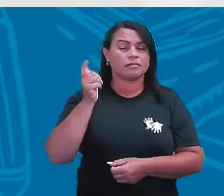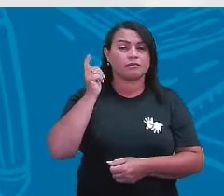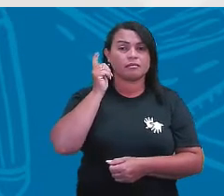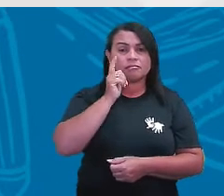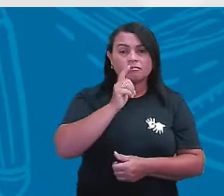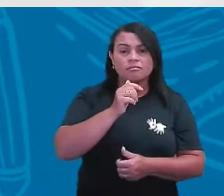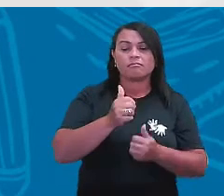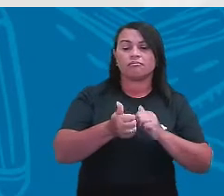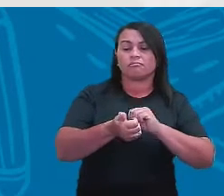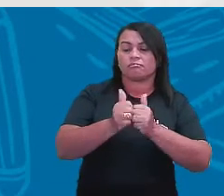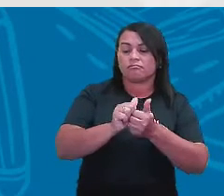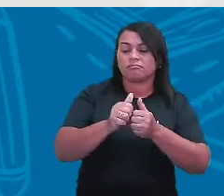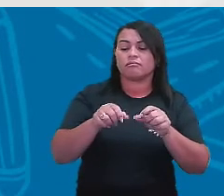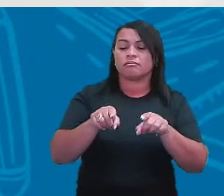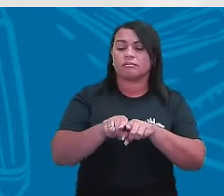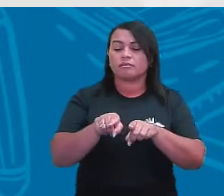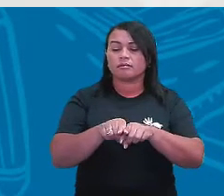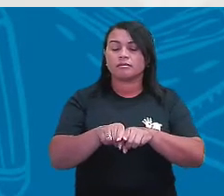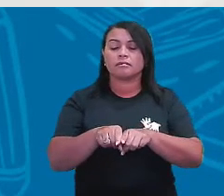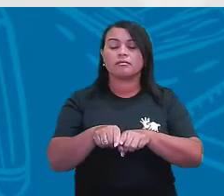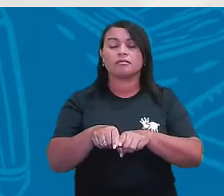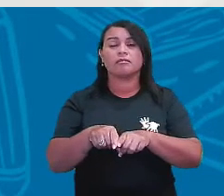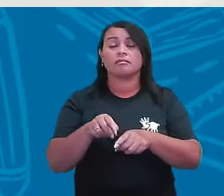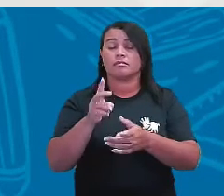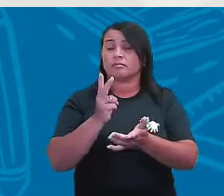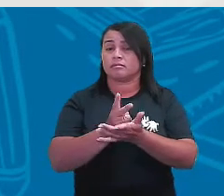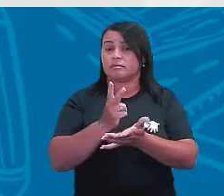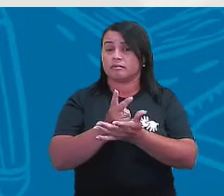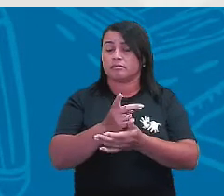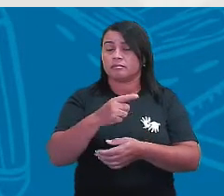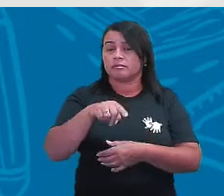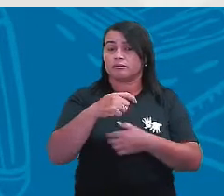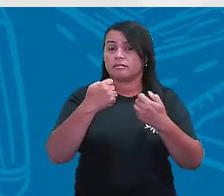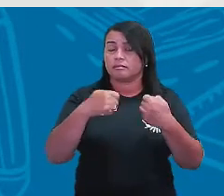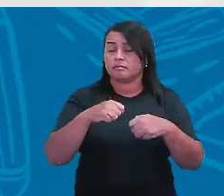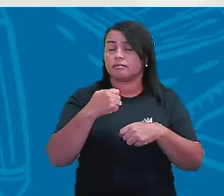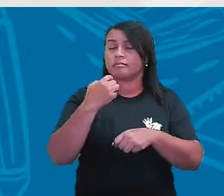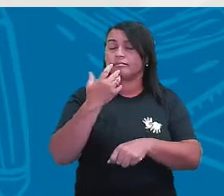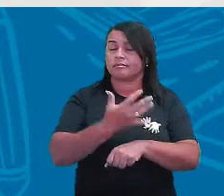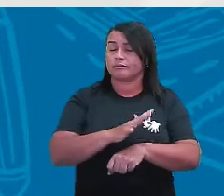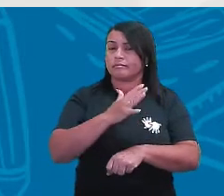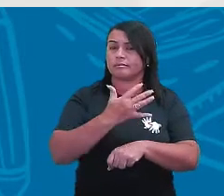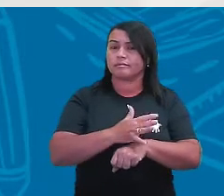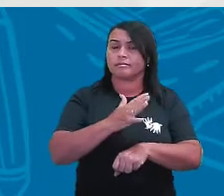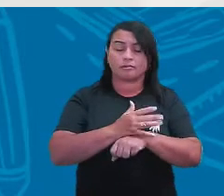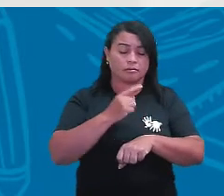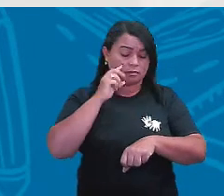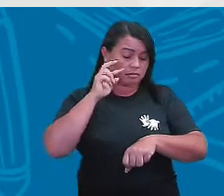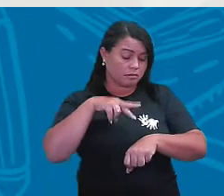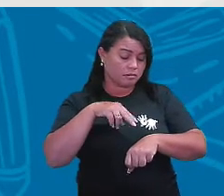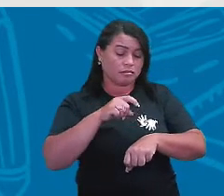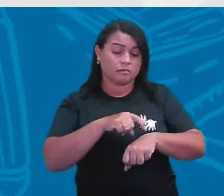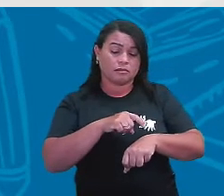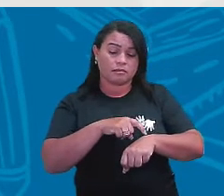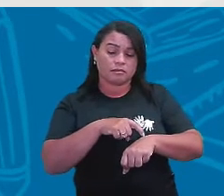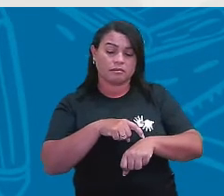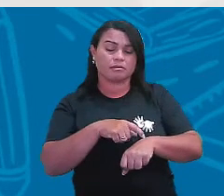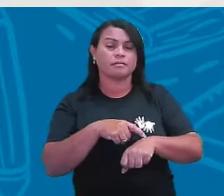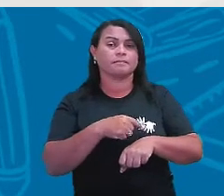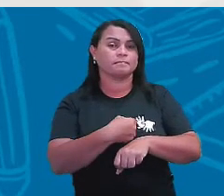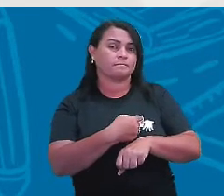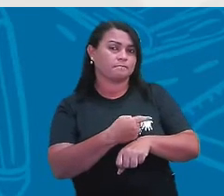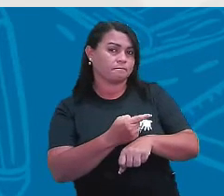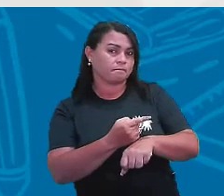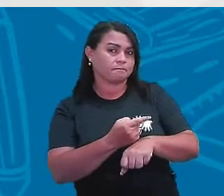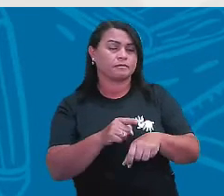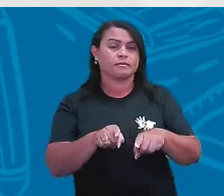essa assimilação. Então, toda vez você precisa estar praticando. Olha na hora do ponteiro, aí